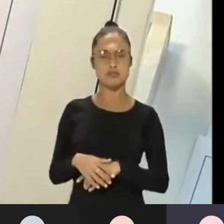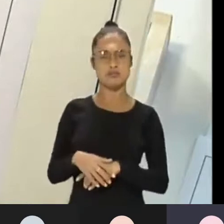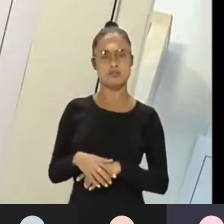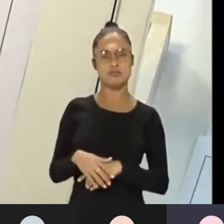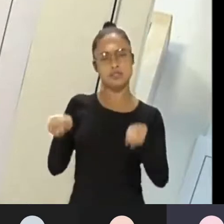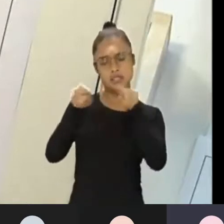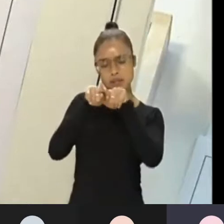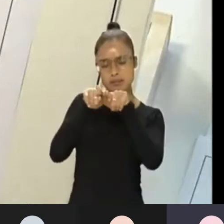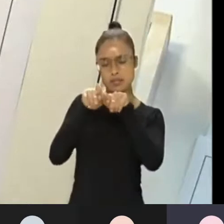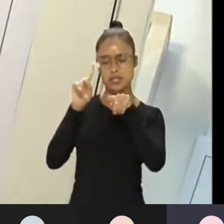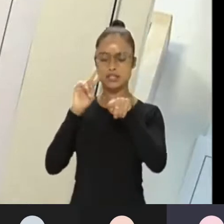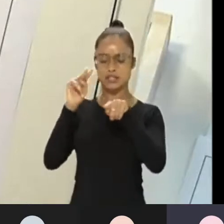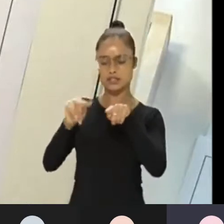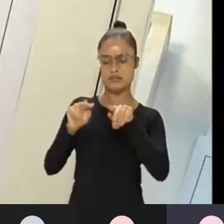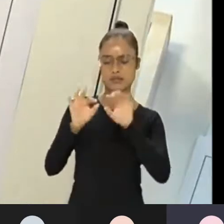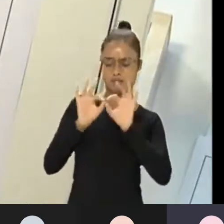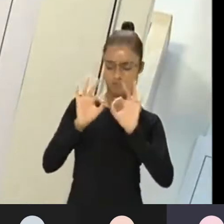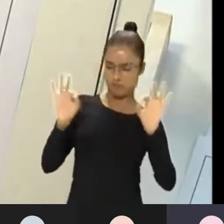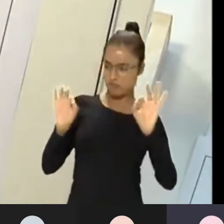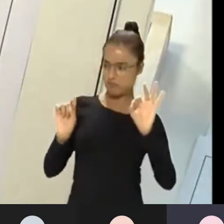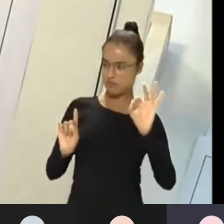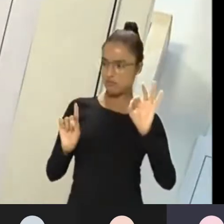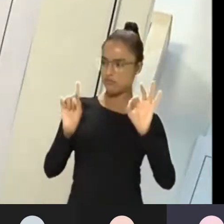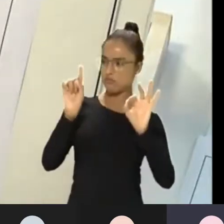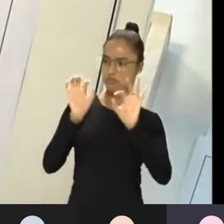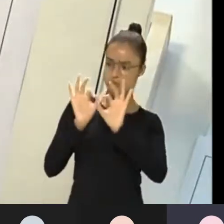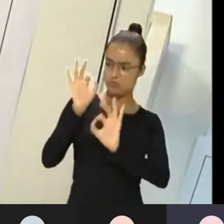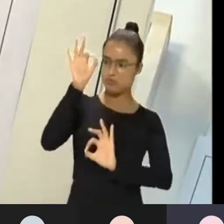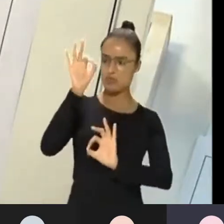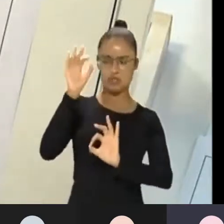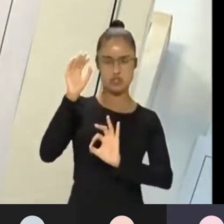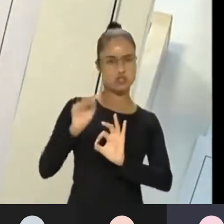que é a medida do segmento lá da parte superior. Fiz um pontinho.